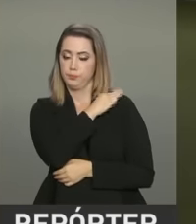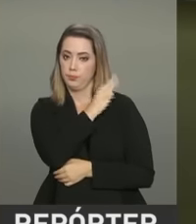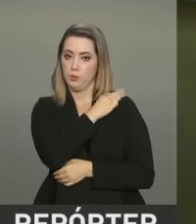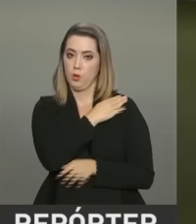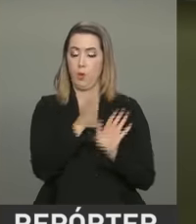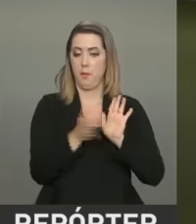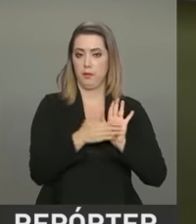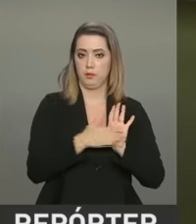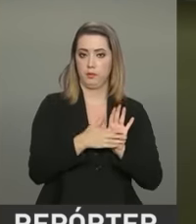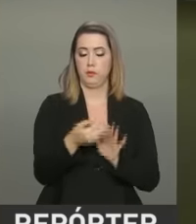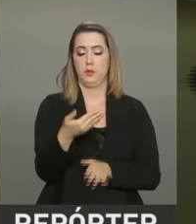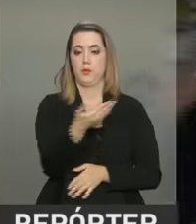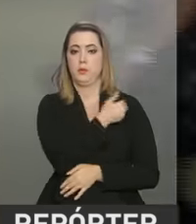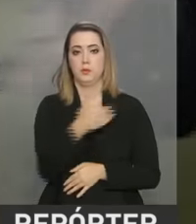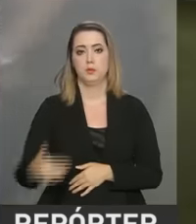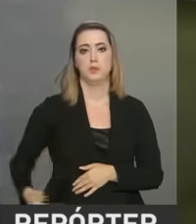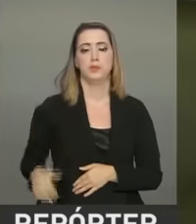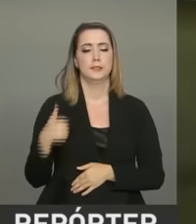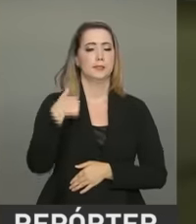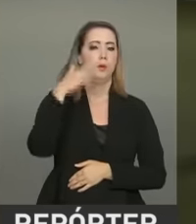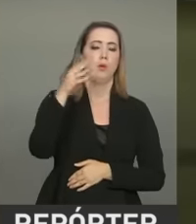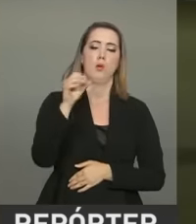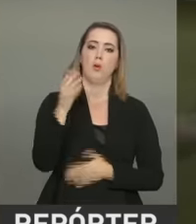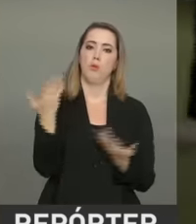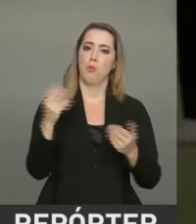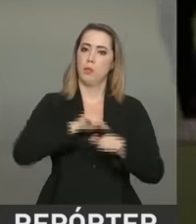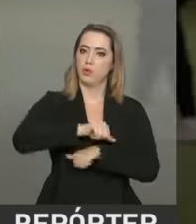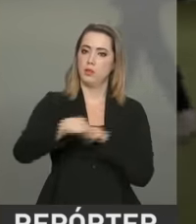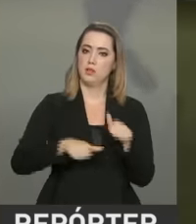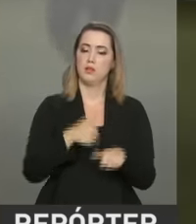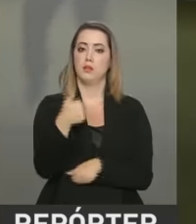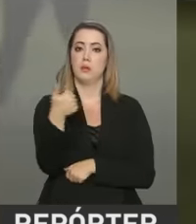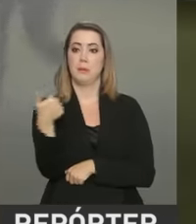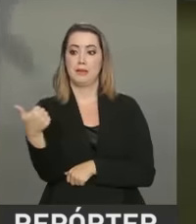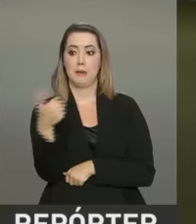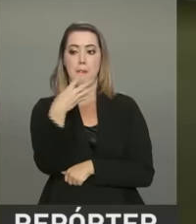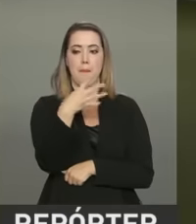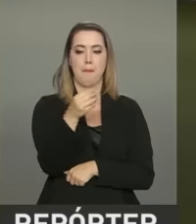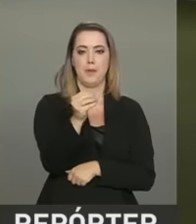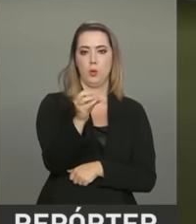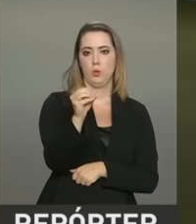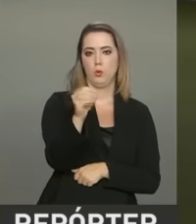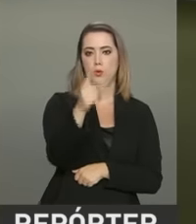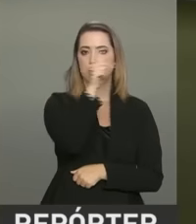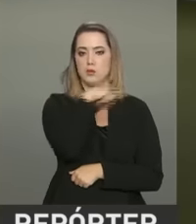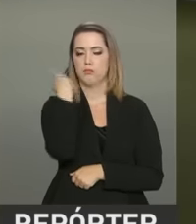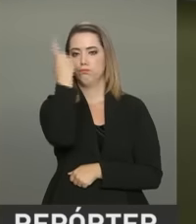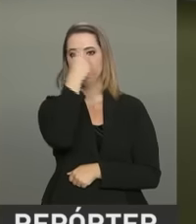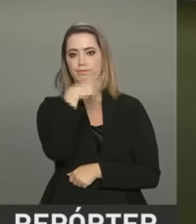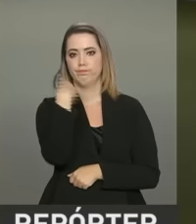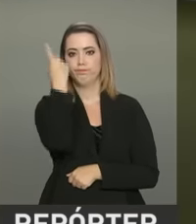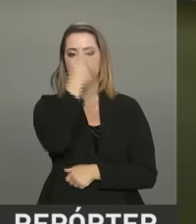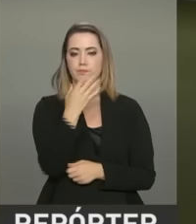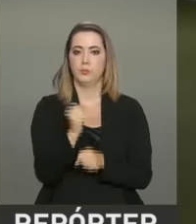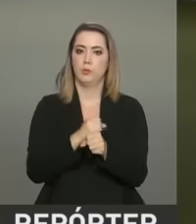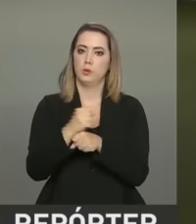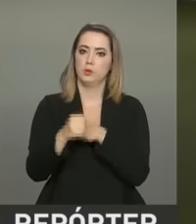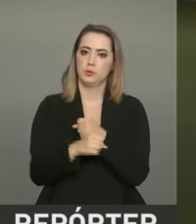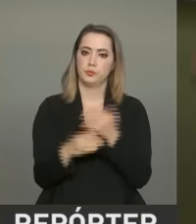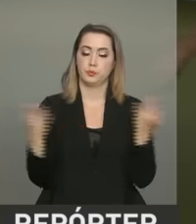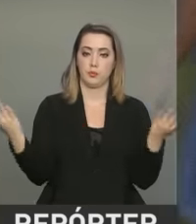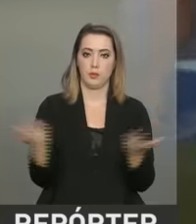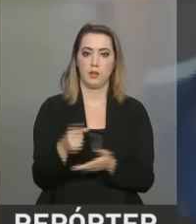pelo governo passaria de 800 horas para 1.400 horas por ano, mas na comissão especial foi reduzida